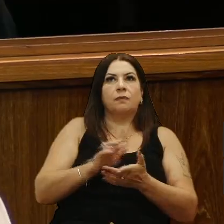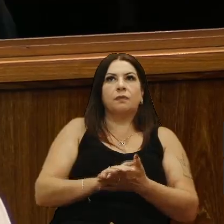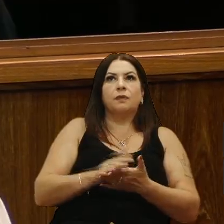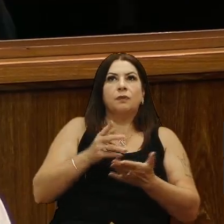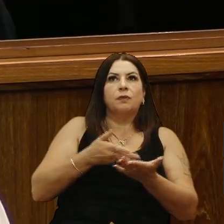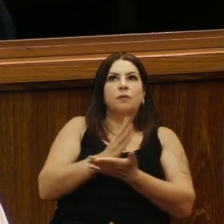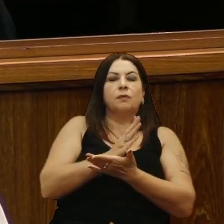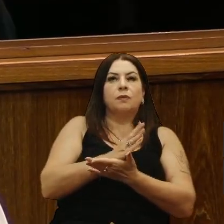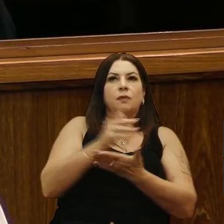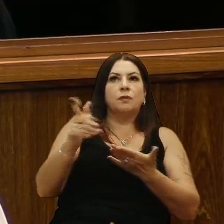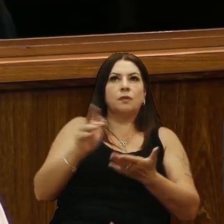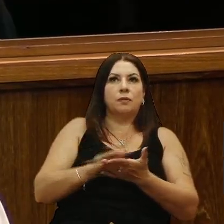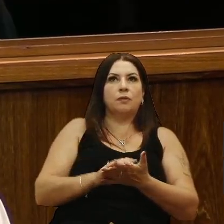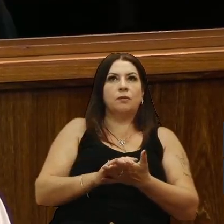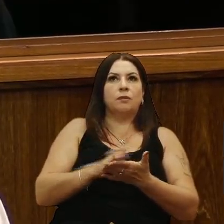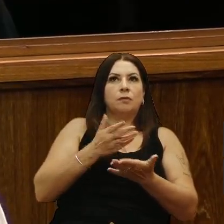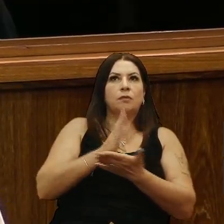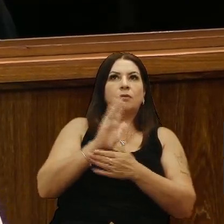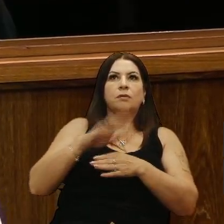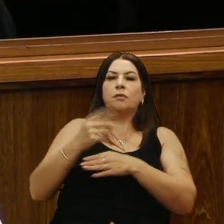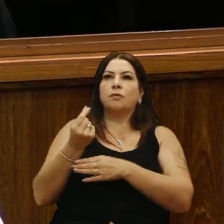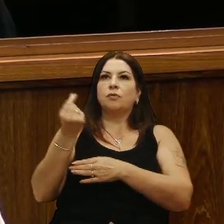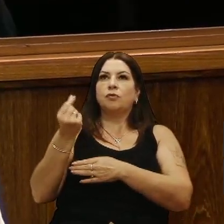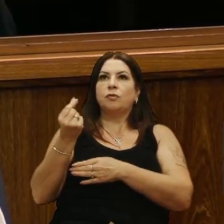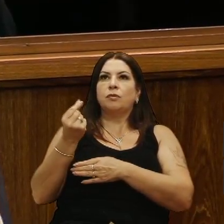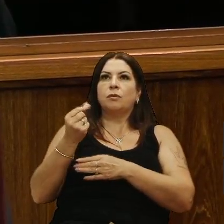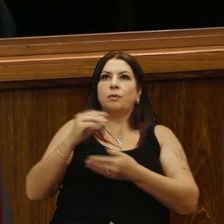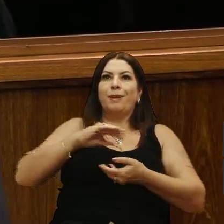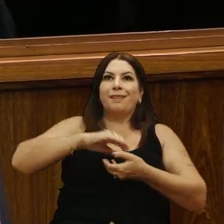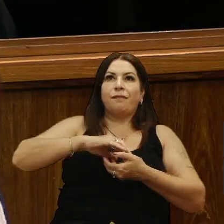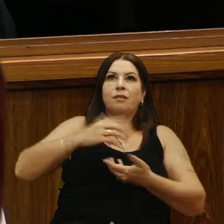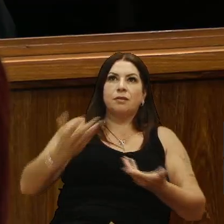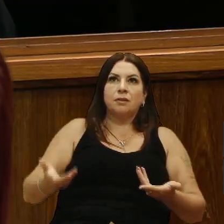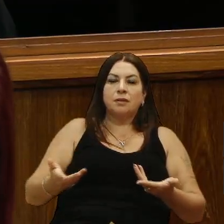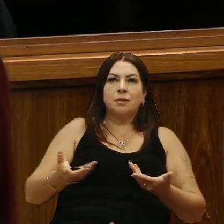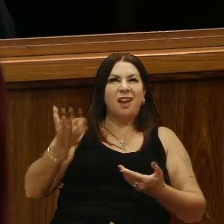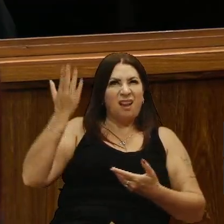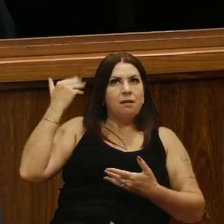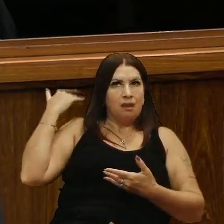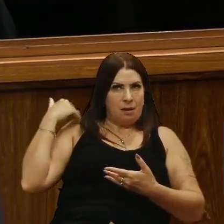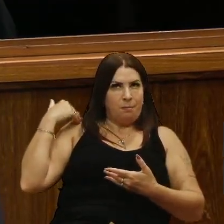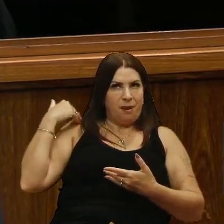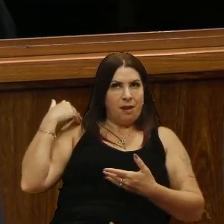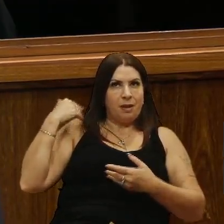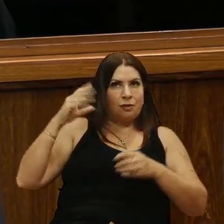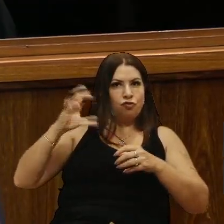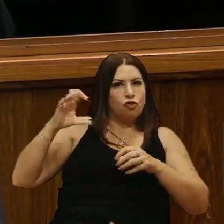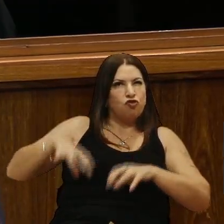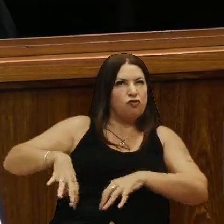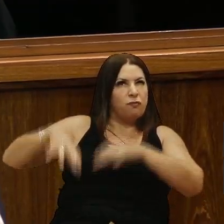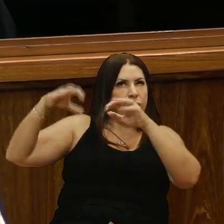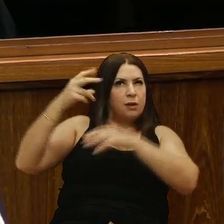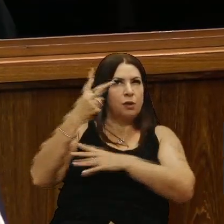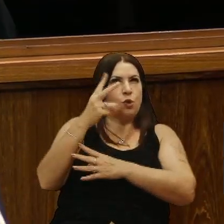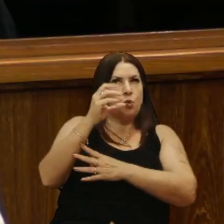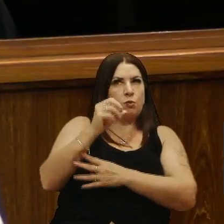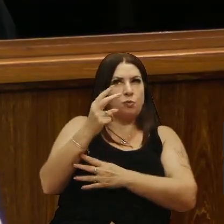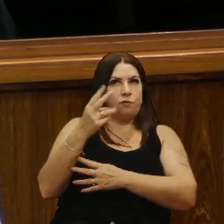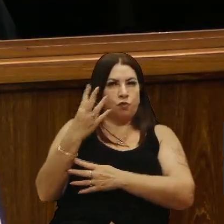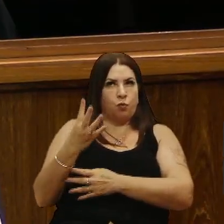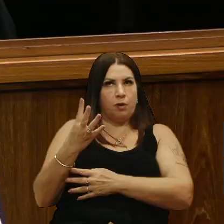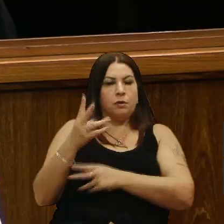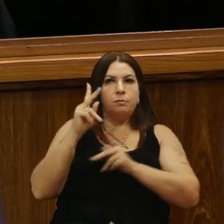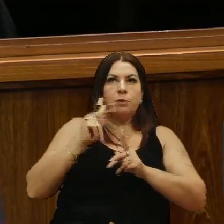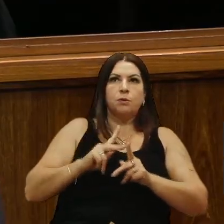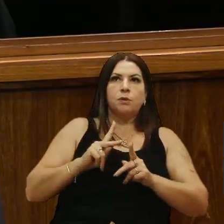aprovamos. Nós aprovamos mais dinheiro para a defesa civil. Na época da enchente, lá em 2024, as